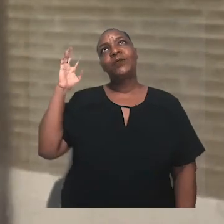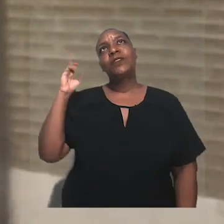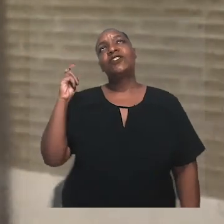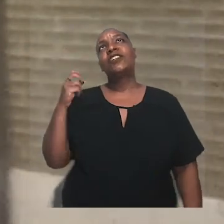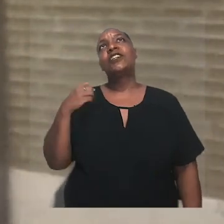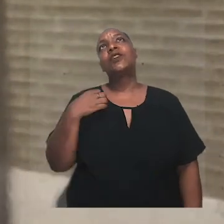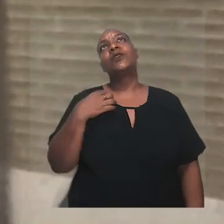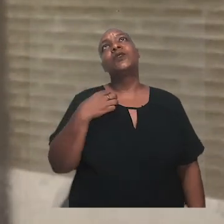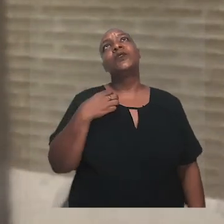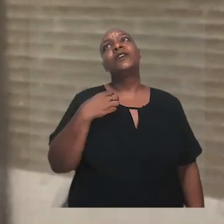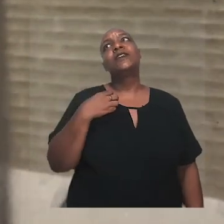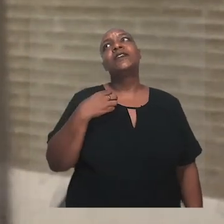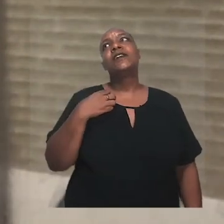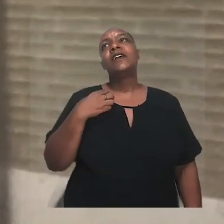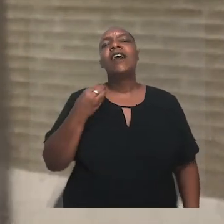Imaginando